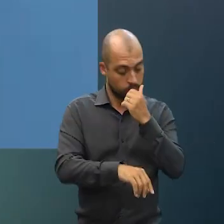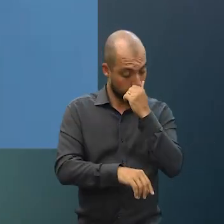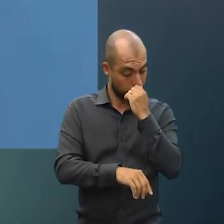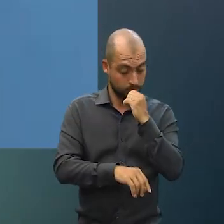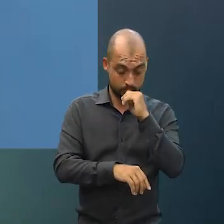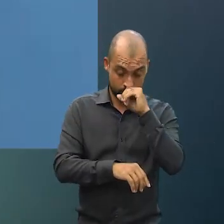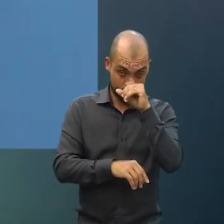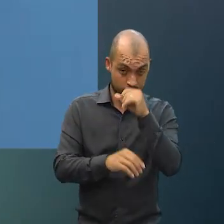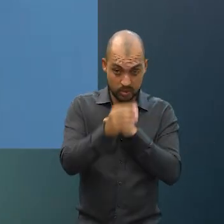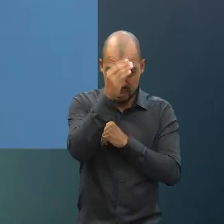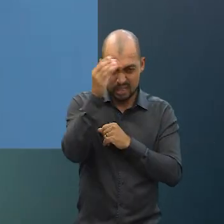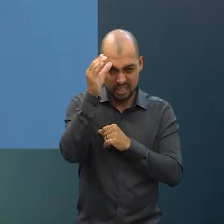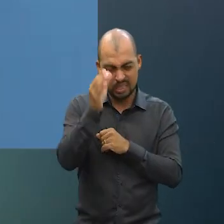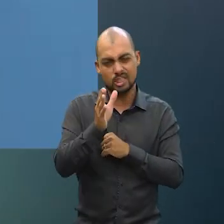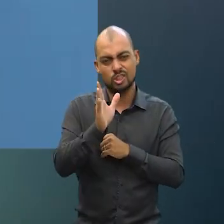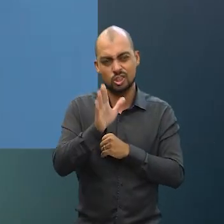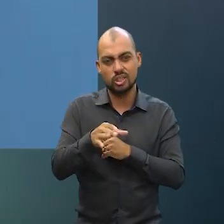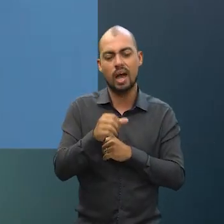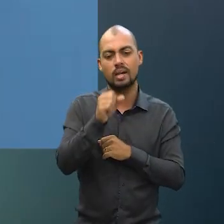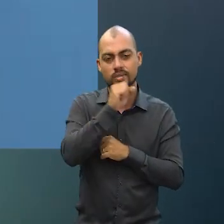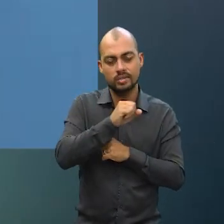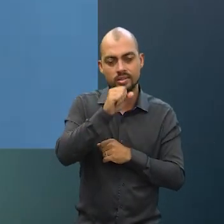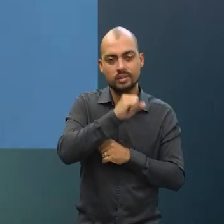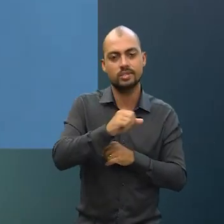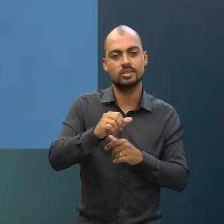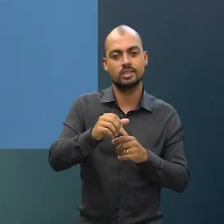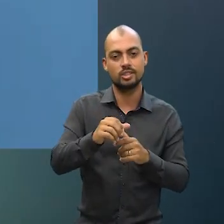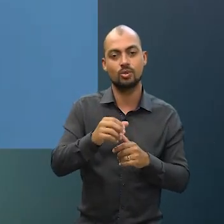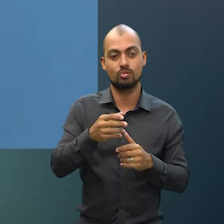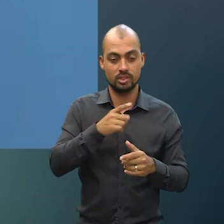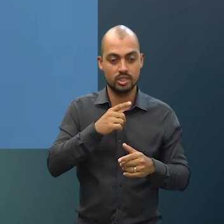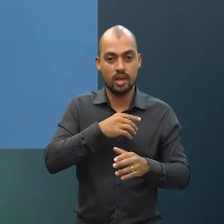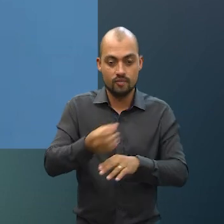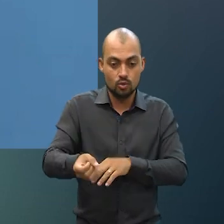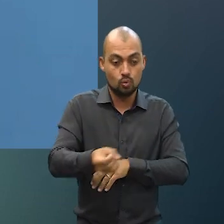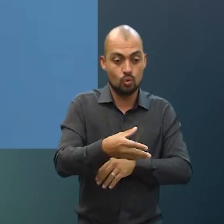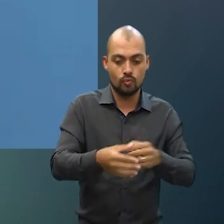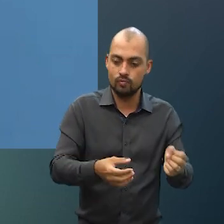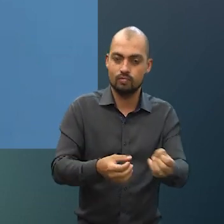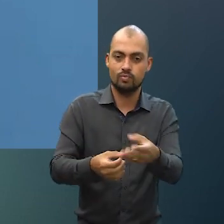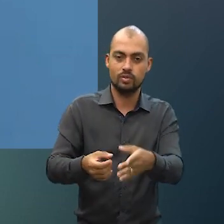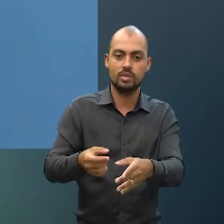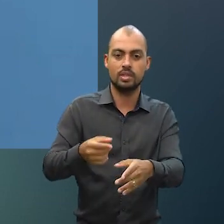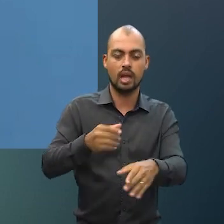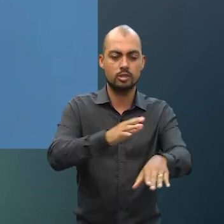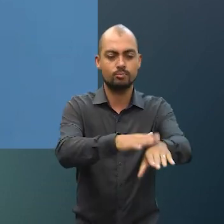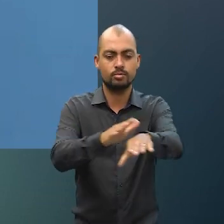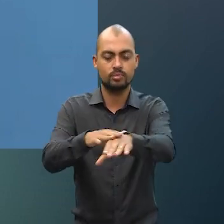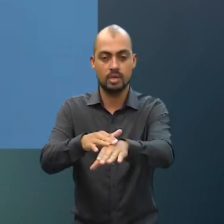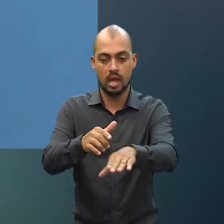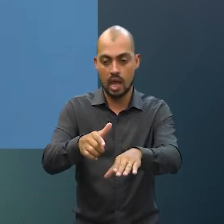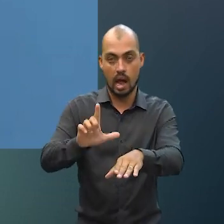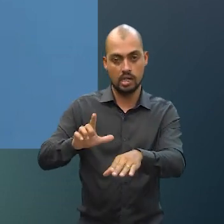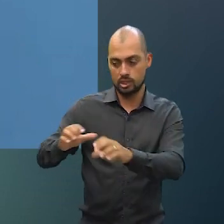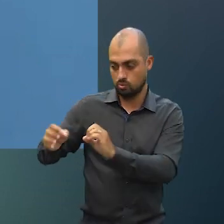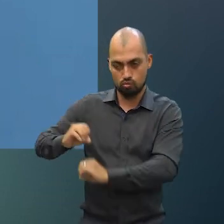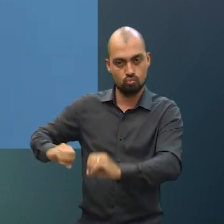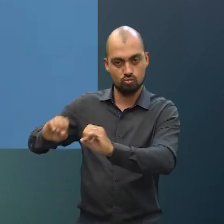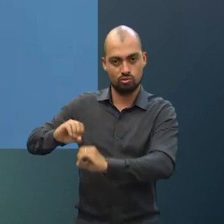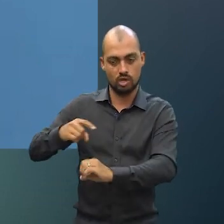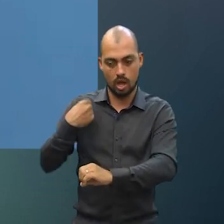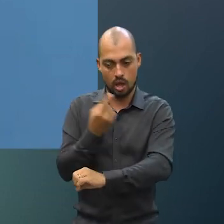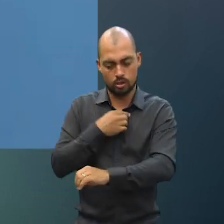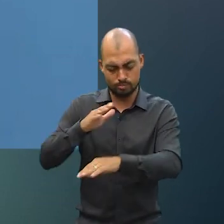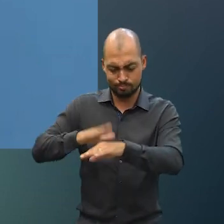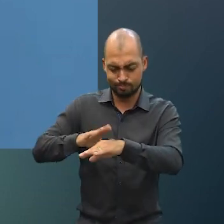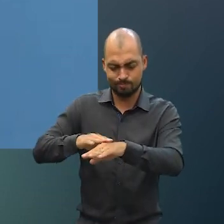são consolidados no mercado, nós trouxemos algumas novidades, trouxemos alguns serviços extras que a empresa não fazia antes, e isso fez com